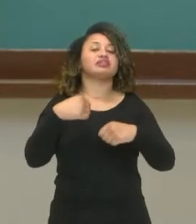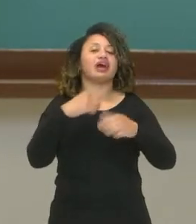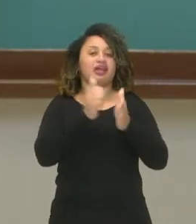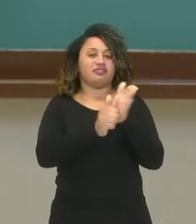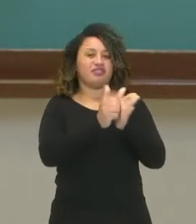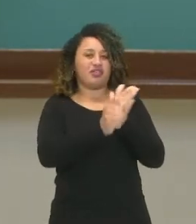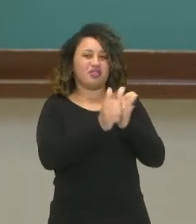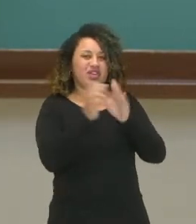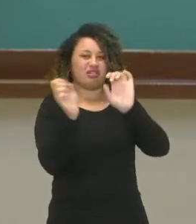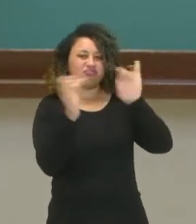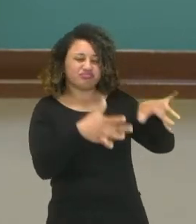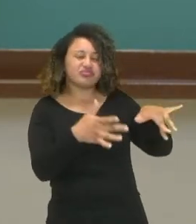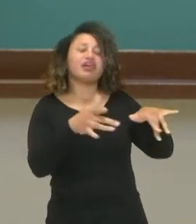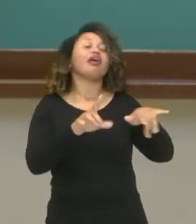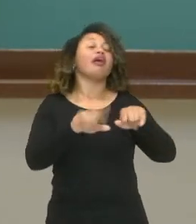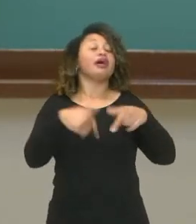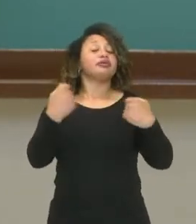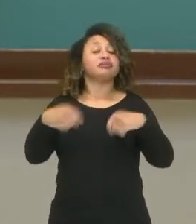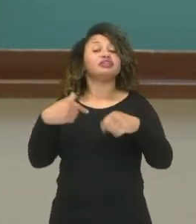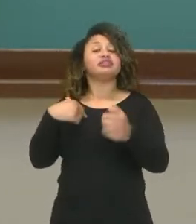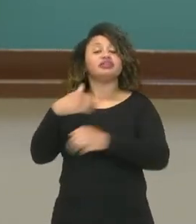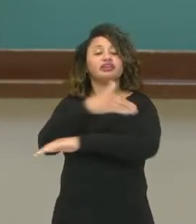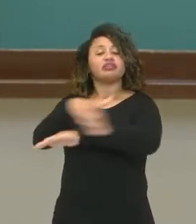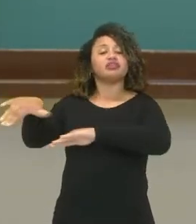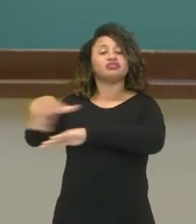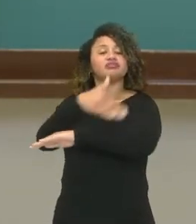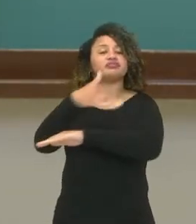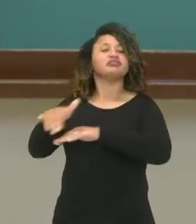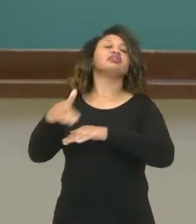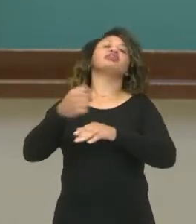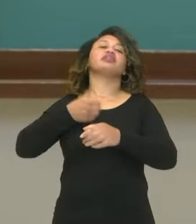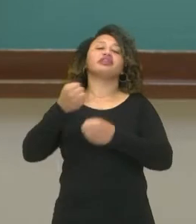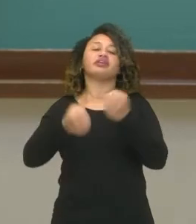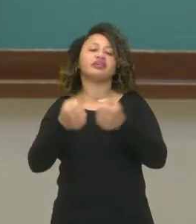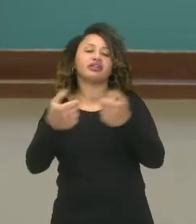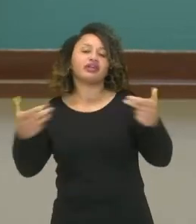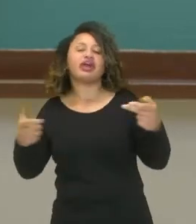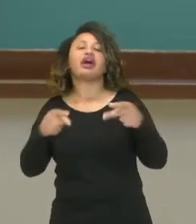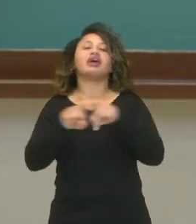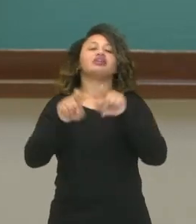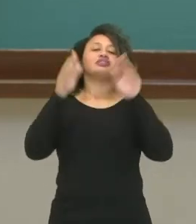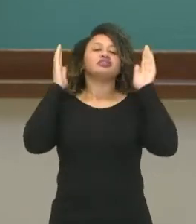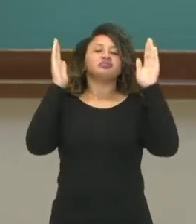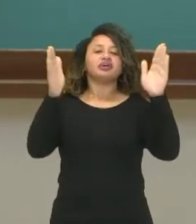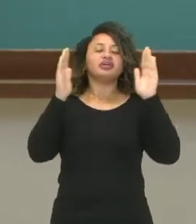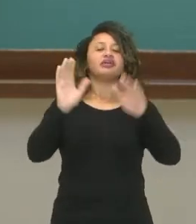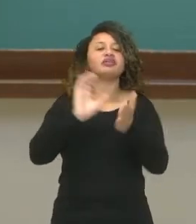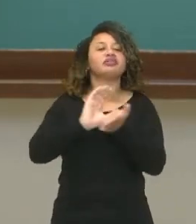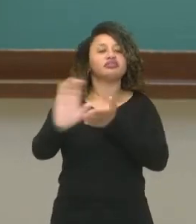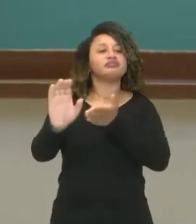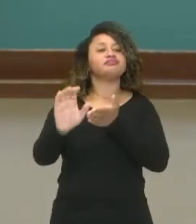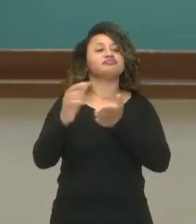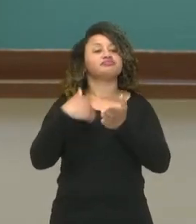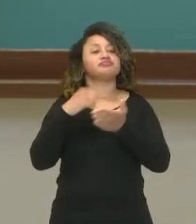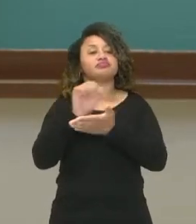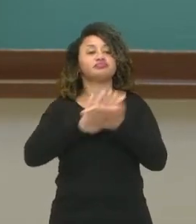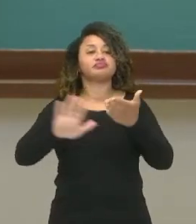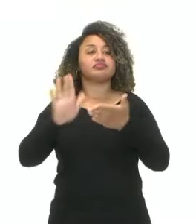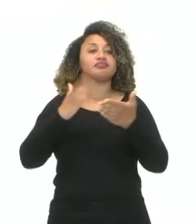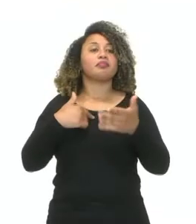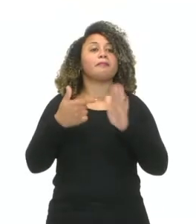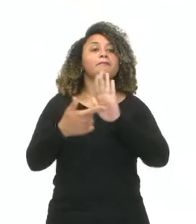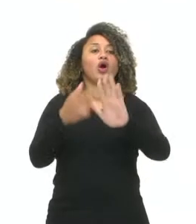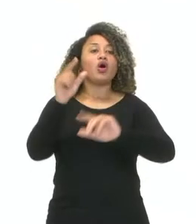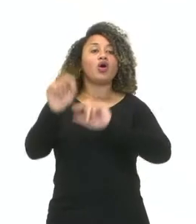rodoviário. Os automóveis chegaram com mais força, caminhões, o investimento em rodovias. Aliás, a imagem que está mais à direita da sua tela mostra um